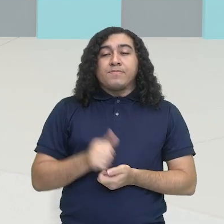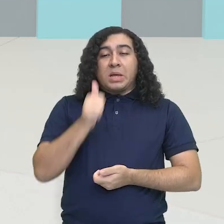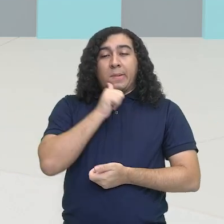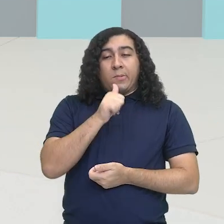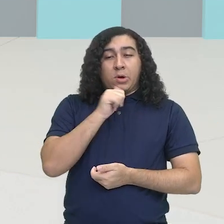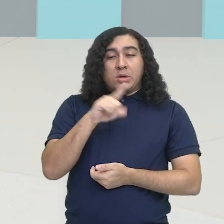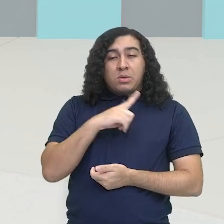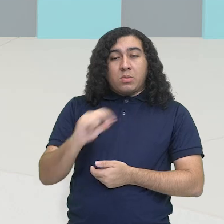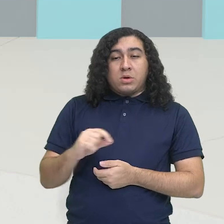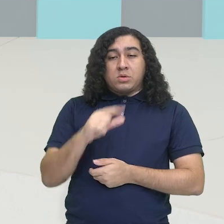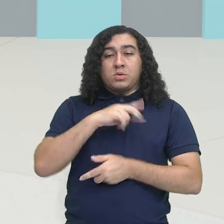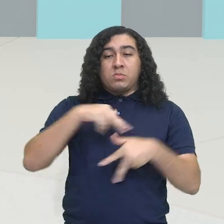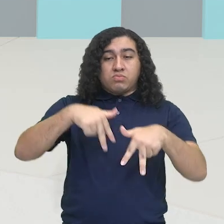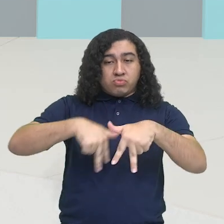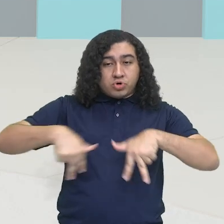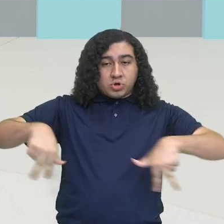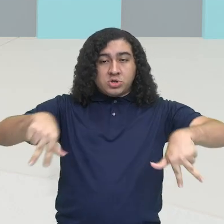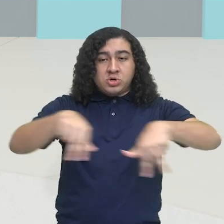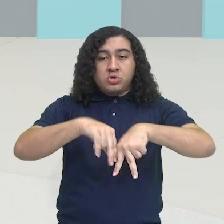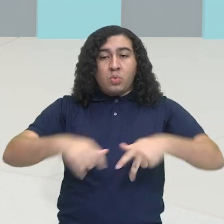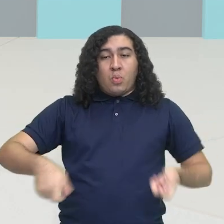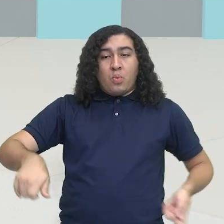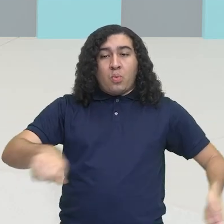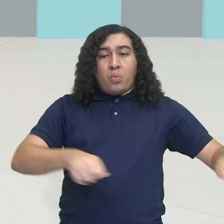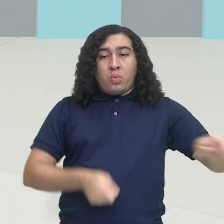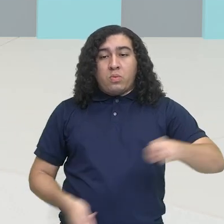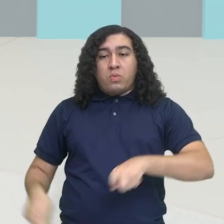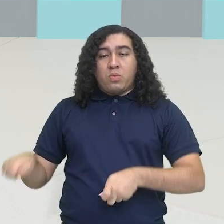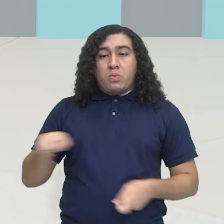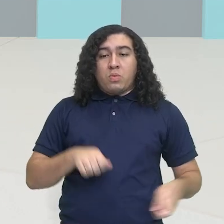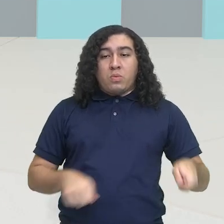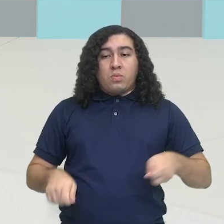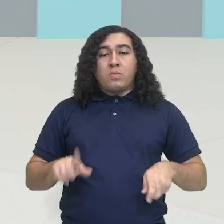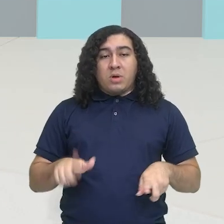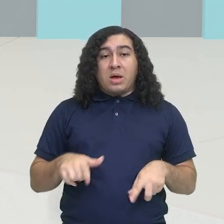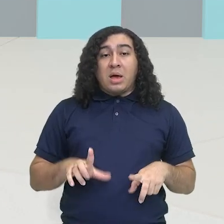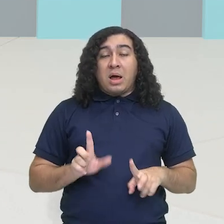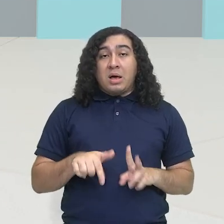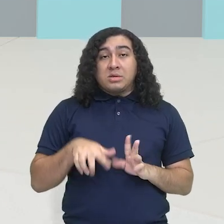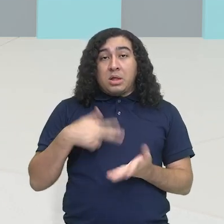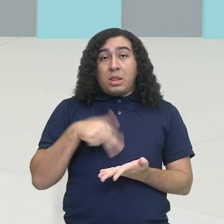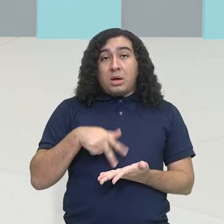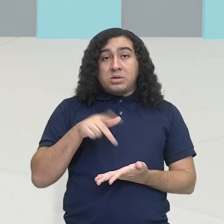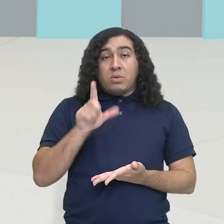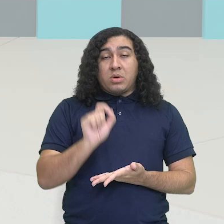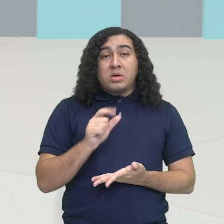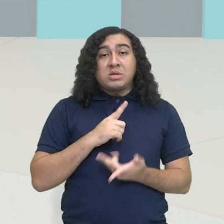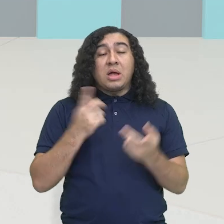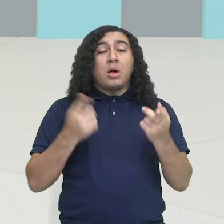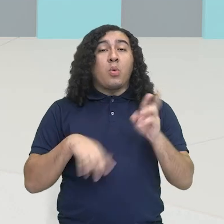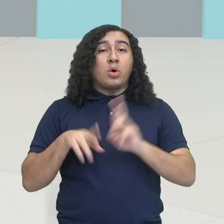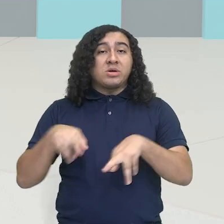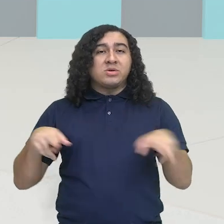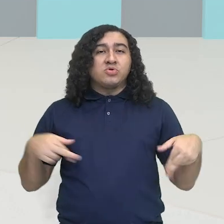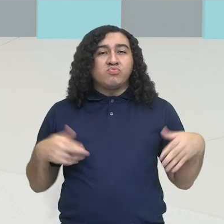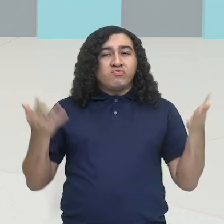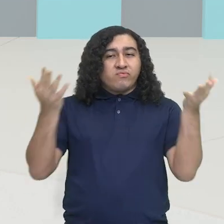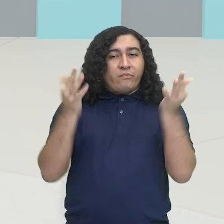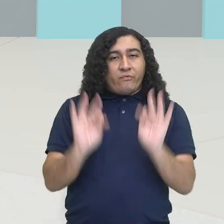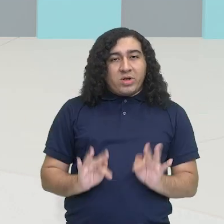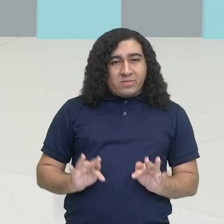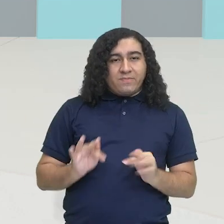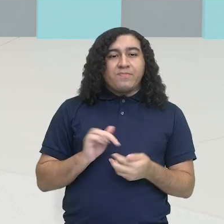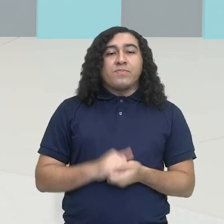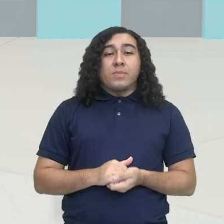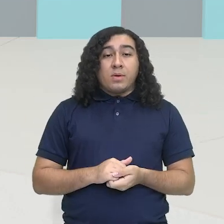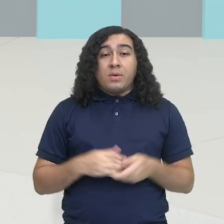fazer ali os seus giros durante as apresentações. E essa dança ela é acompanhada por um ritmo bem alegre e contagiante. E